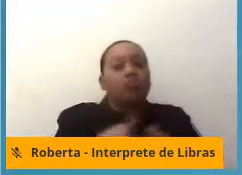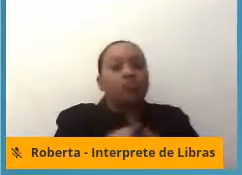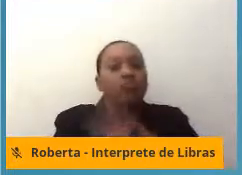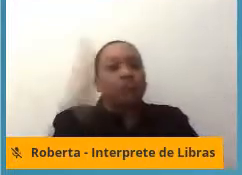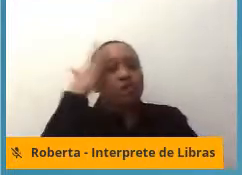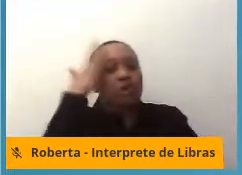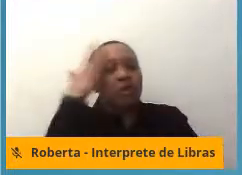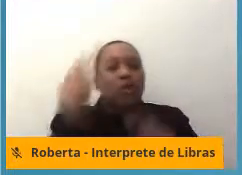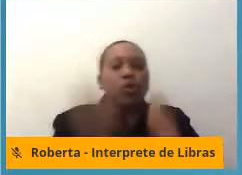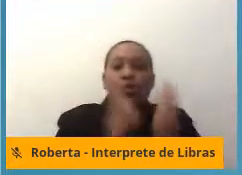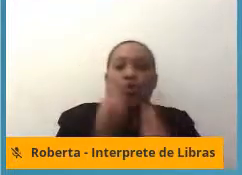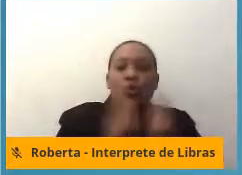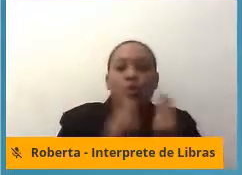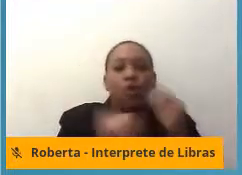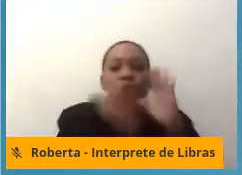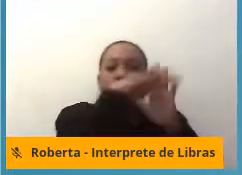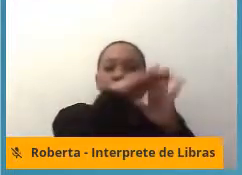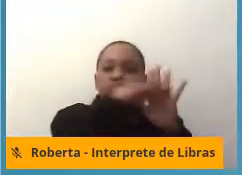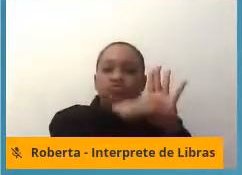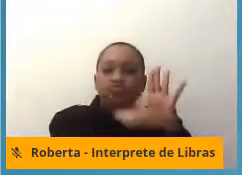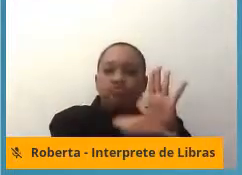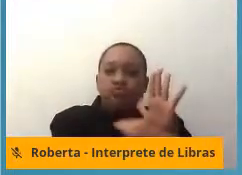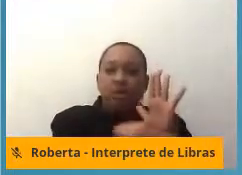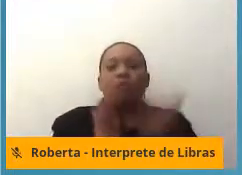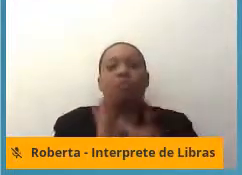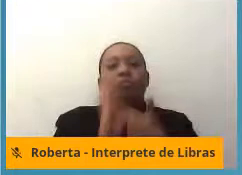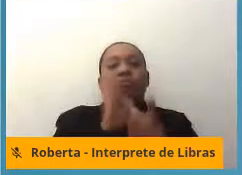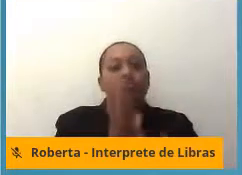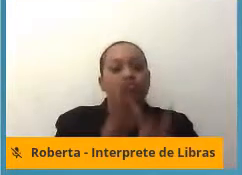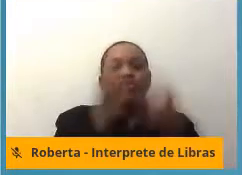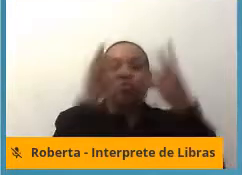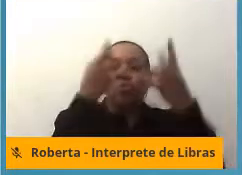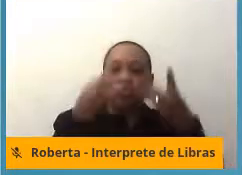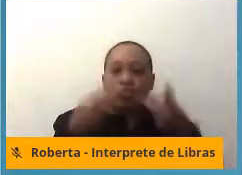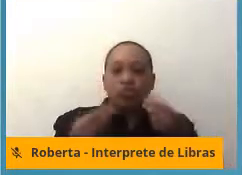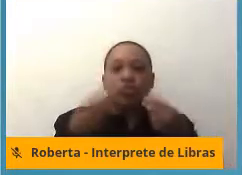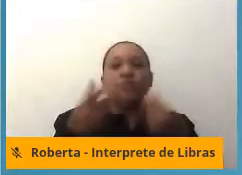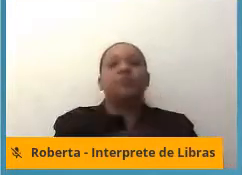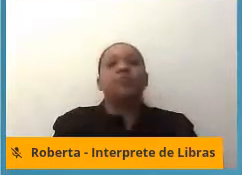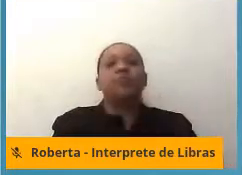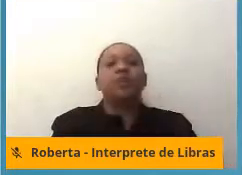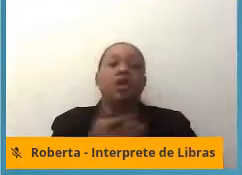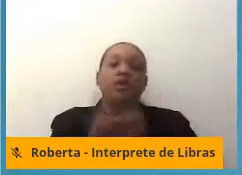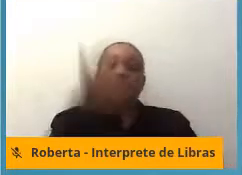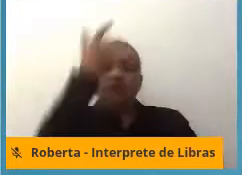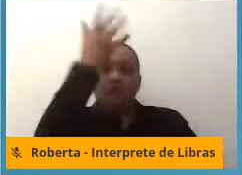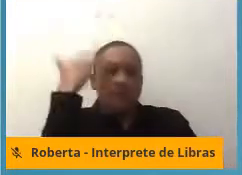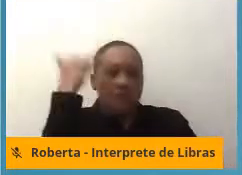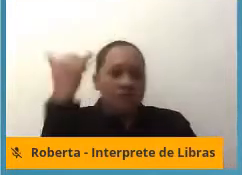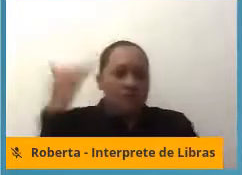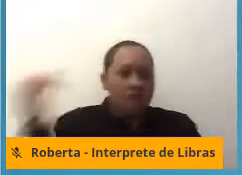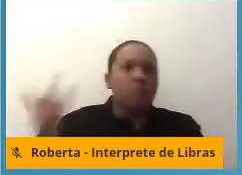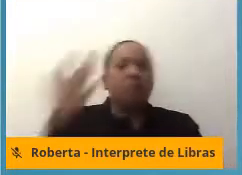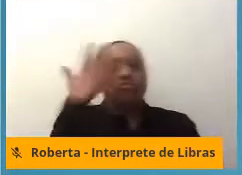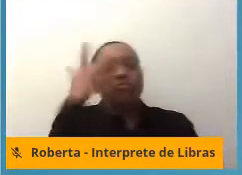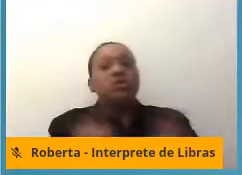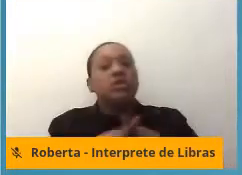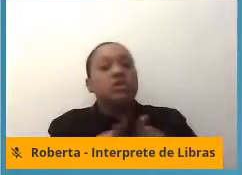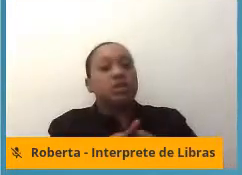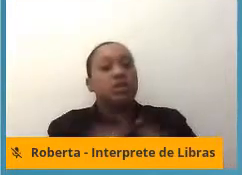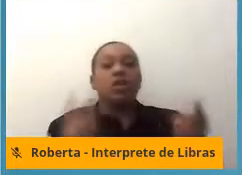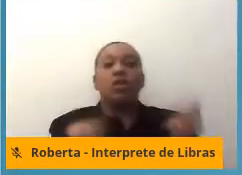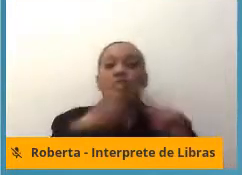D-dímero, que ficou bem famoso, né, nesse período, além de testes de função renal, observa-se ureia, creatinina e